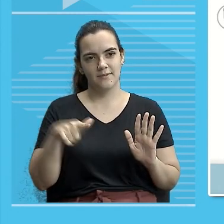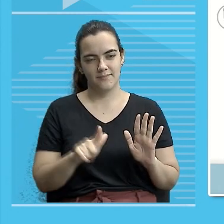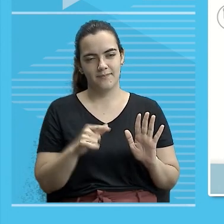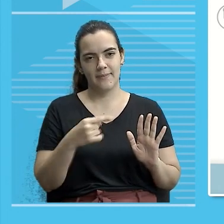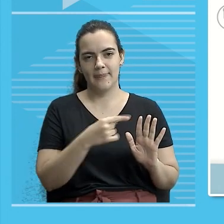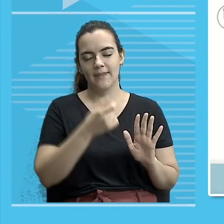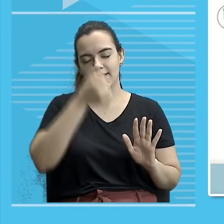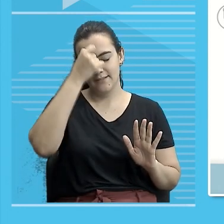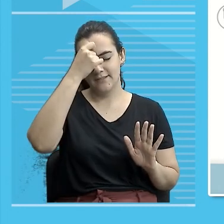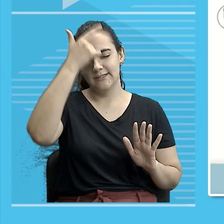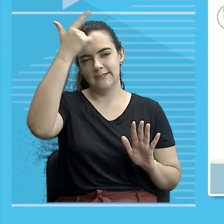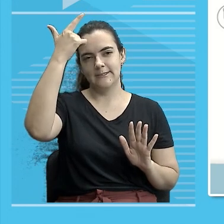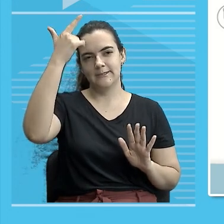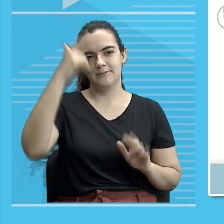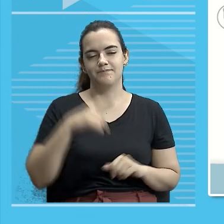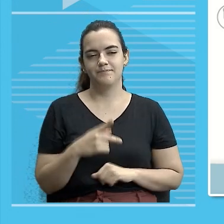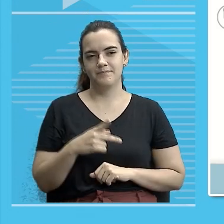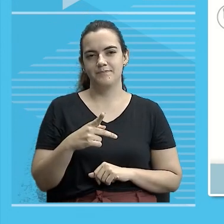PDCA